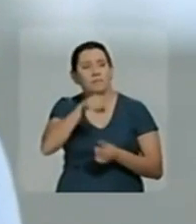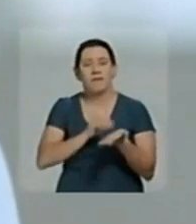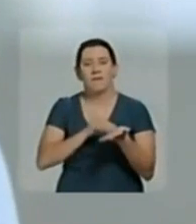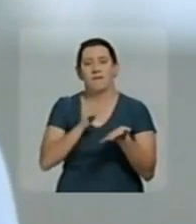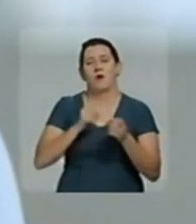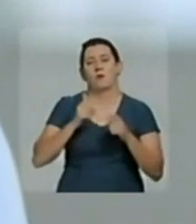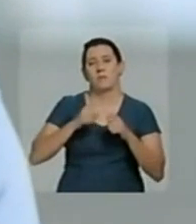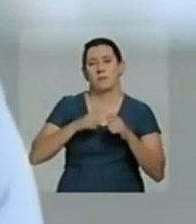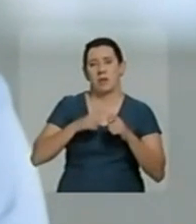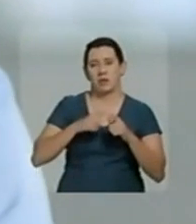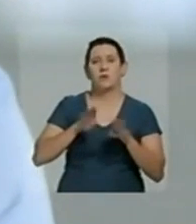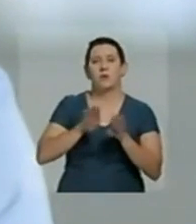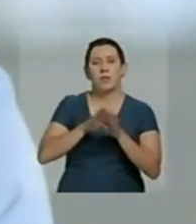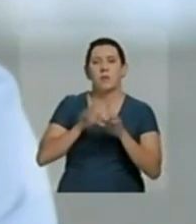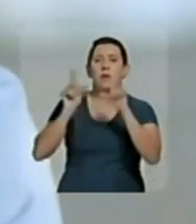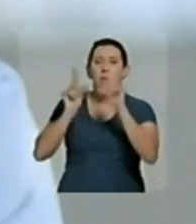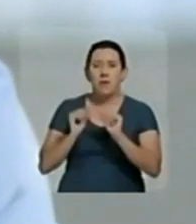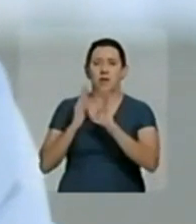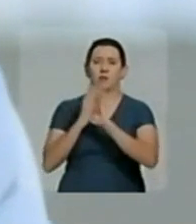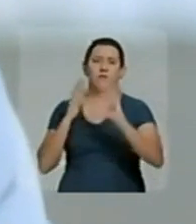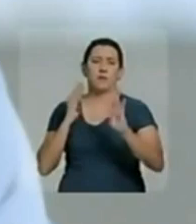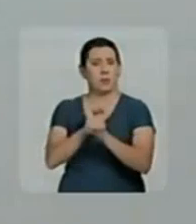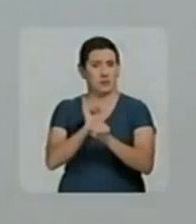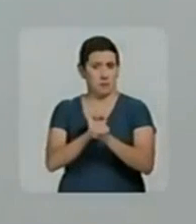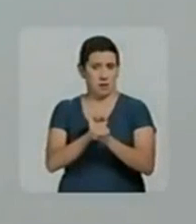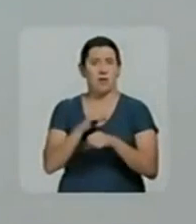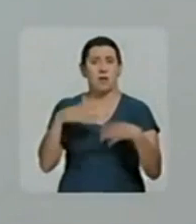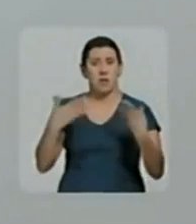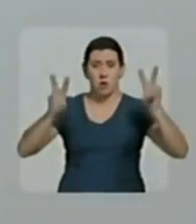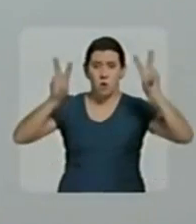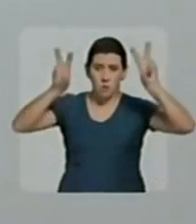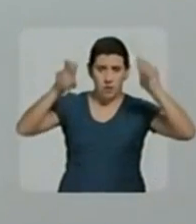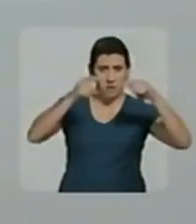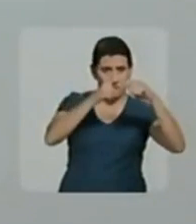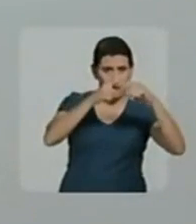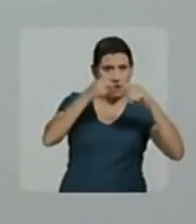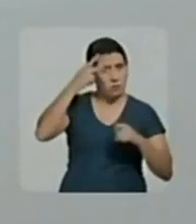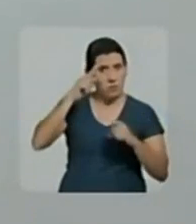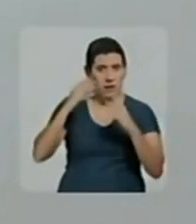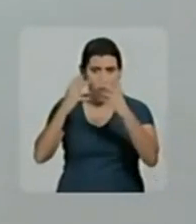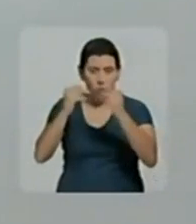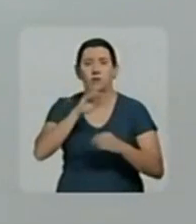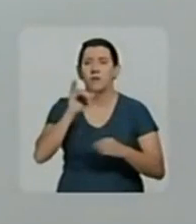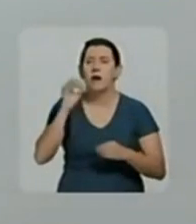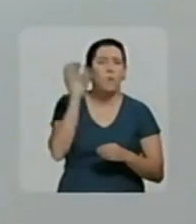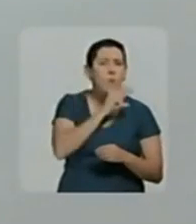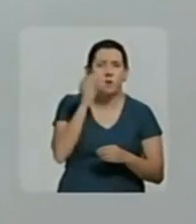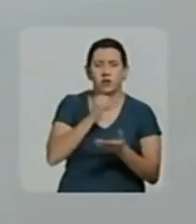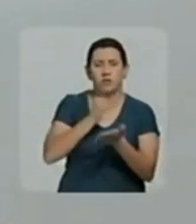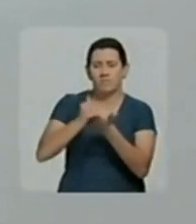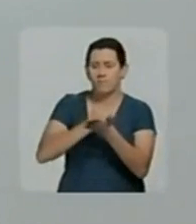de médicos e eliminar as filas para exames. Com o Médico para Todos, vamos fazer a contratação imediata